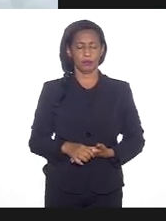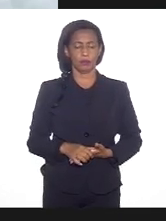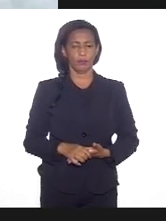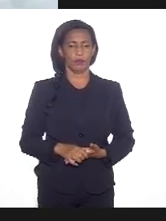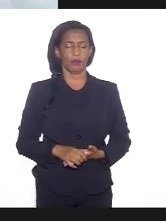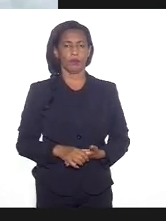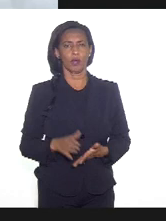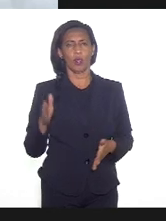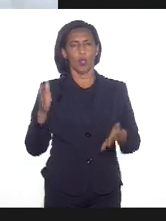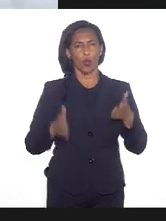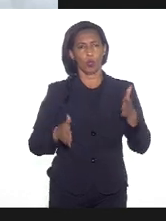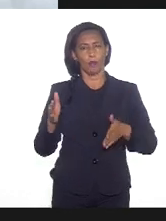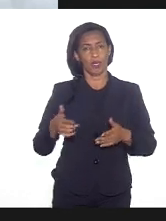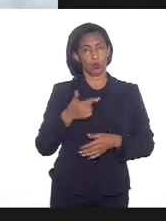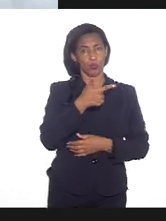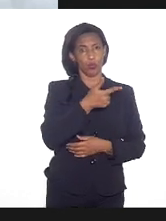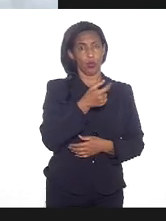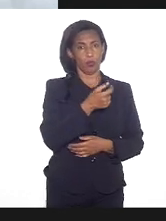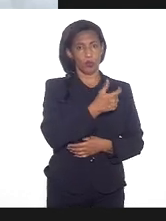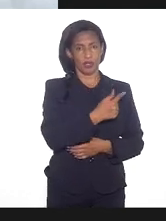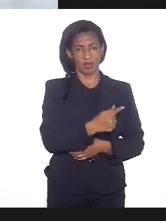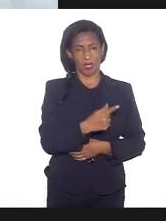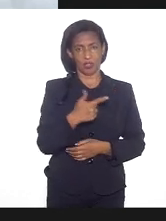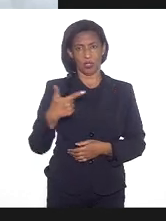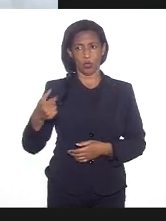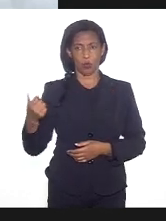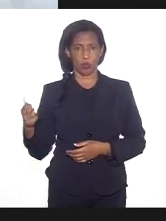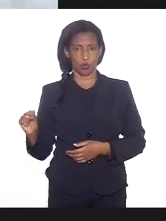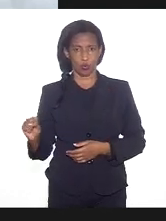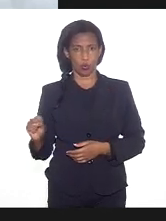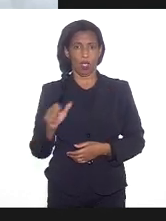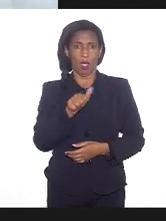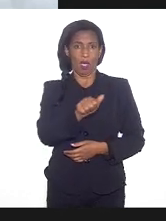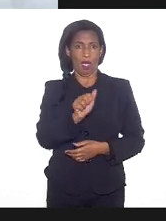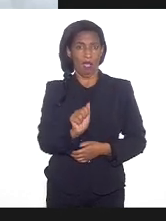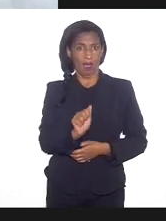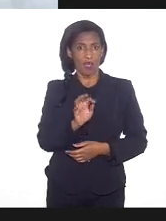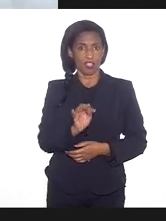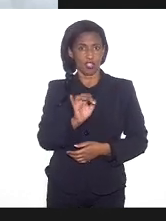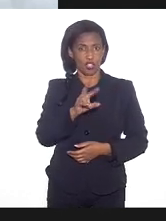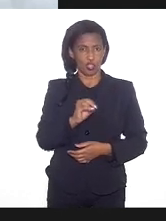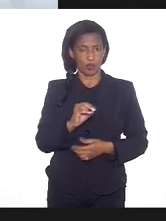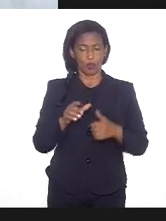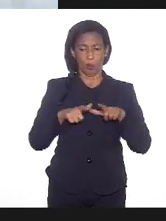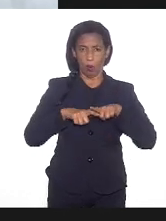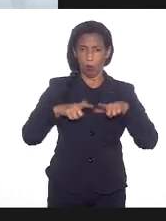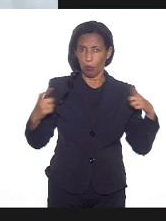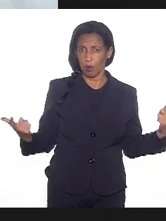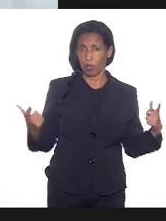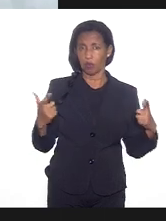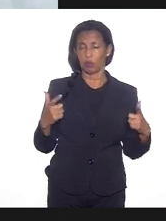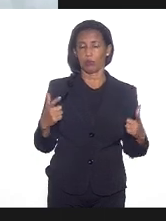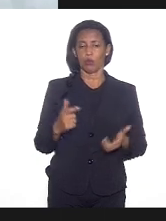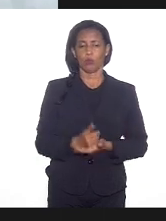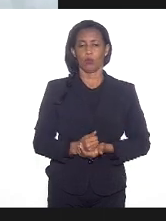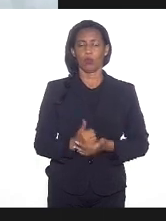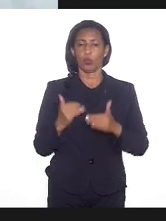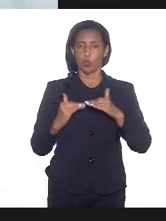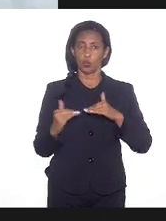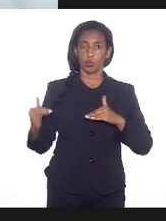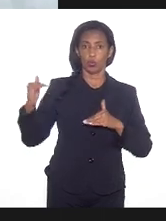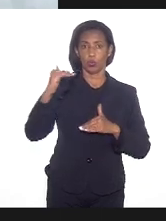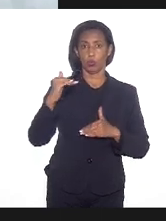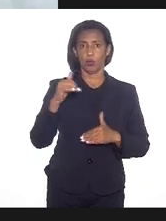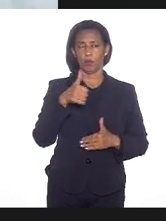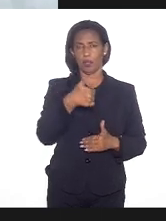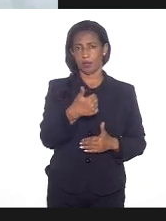No período de 2007 a 2018, os ativos, apesar de apresentarem aumento global subindo mais de